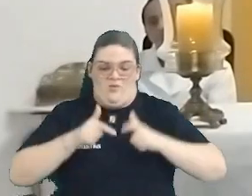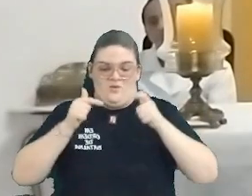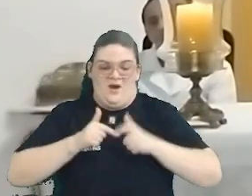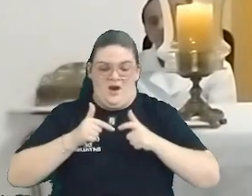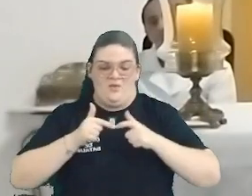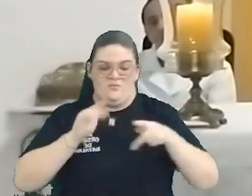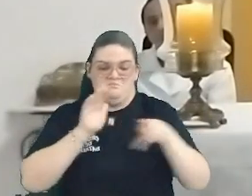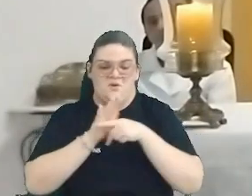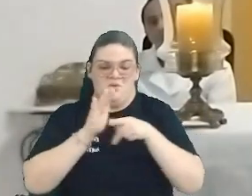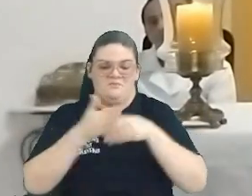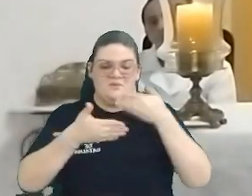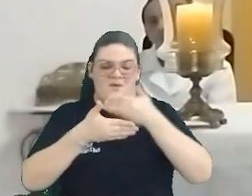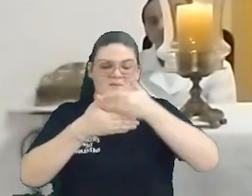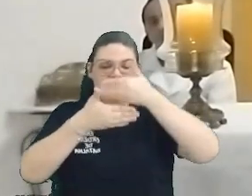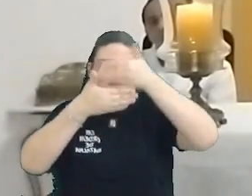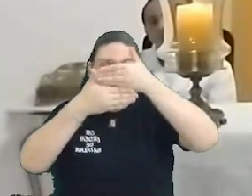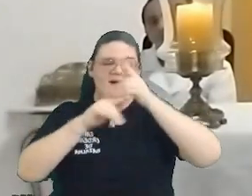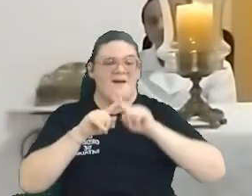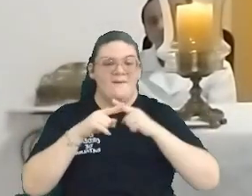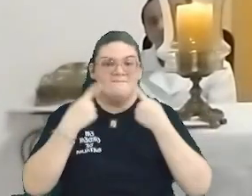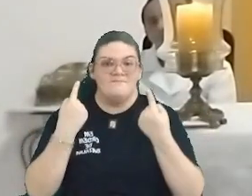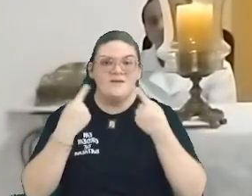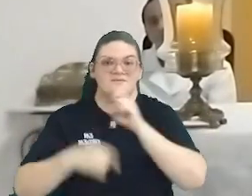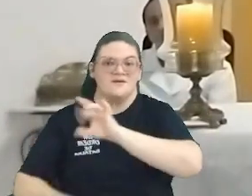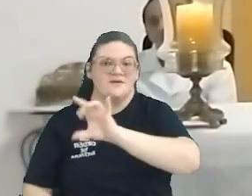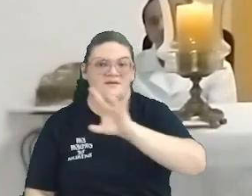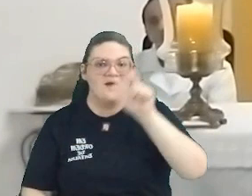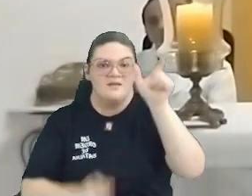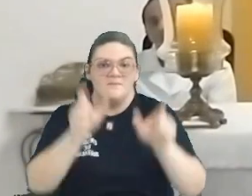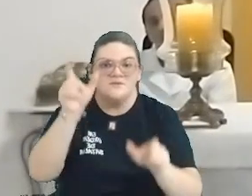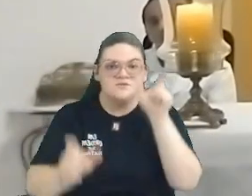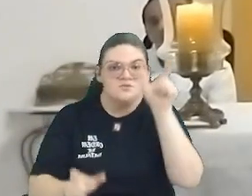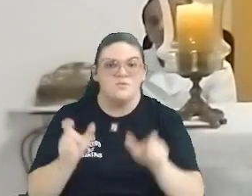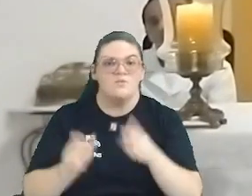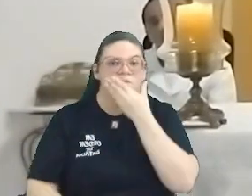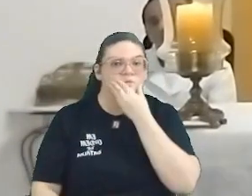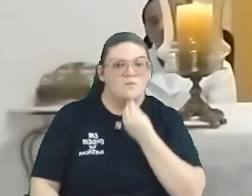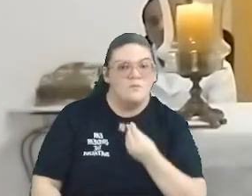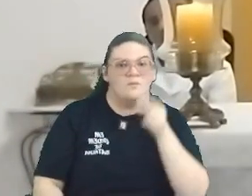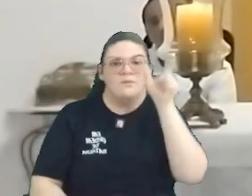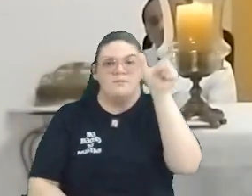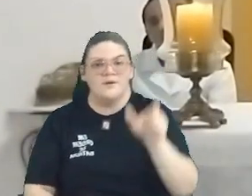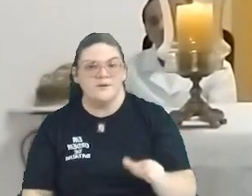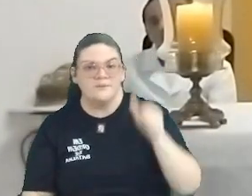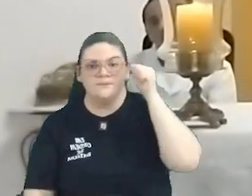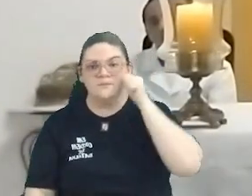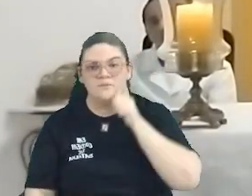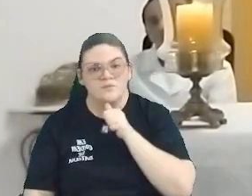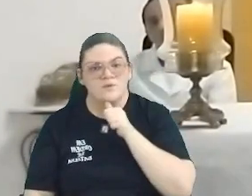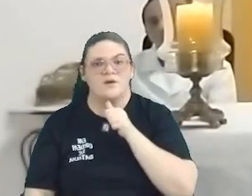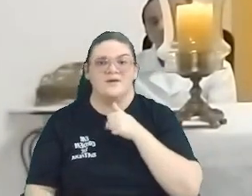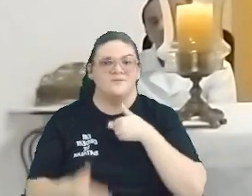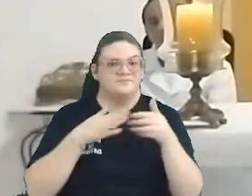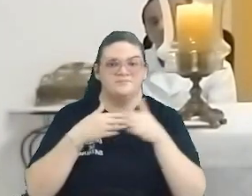é cada ser humano, é cada homem, é cada mulher, criado à imagem e semelhança de Deus.